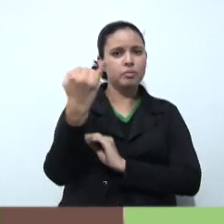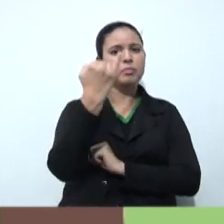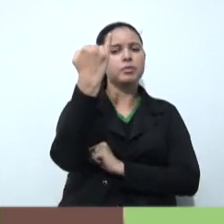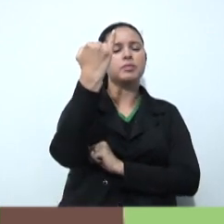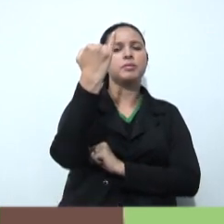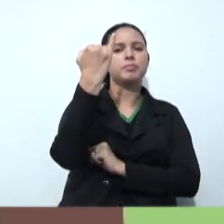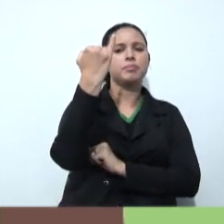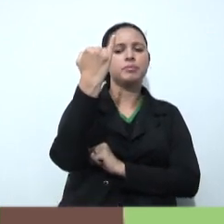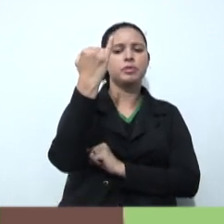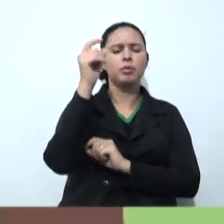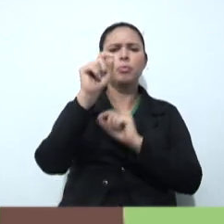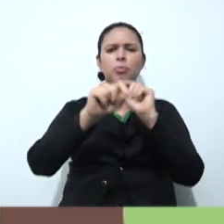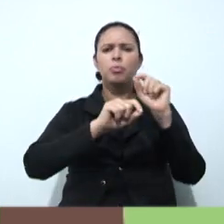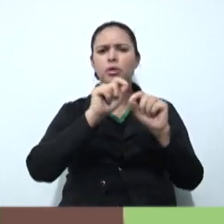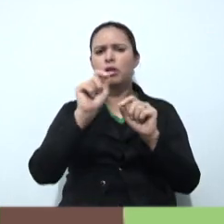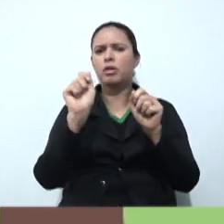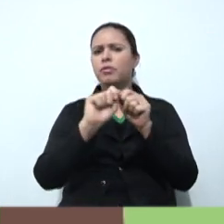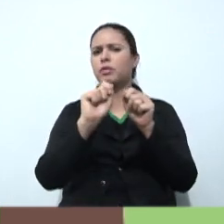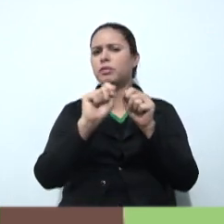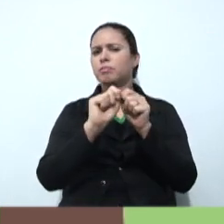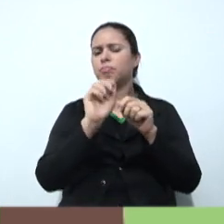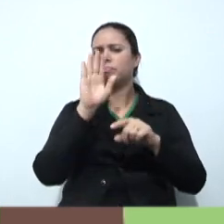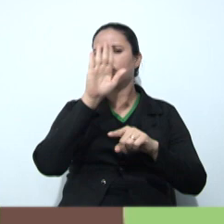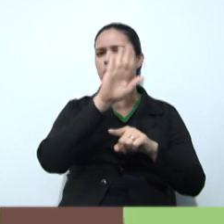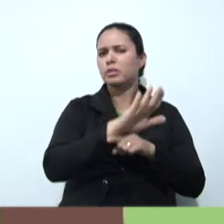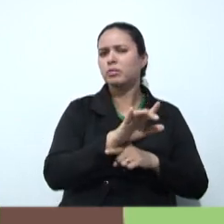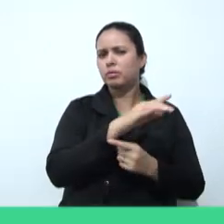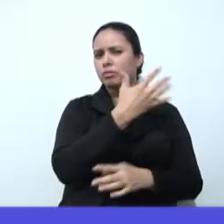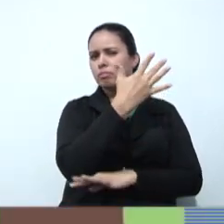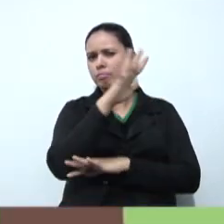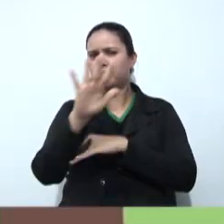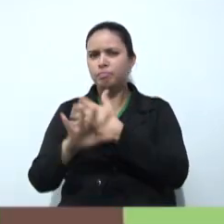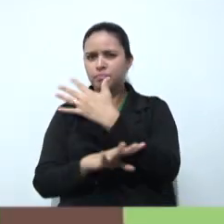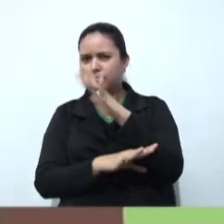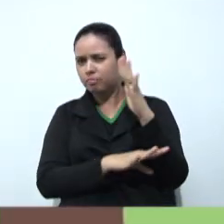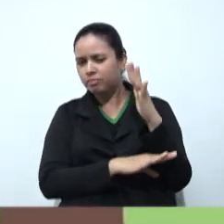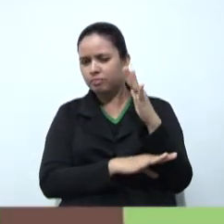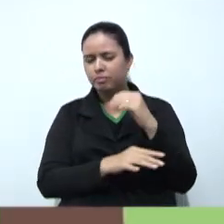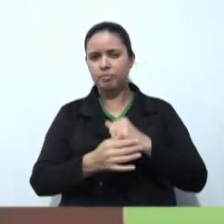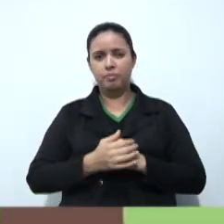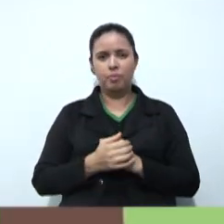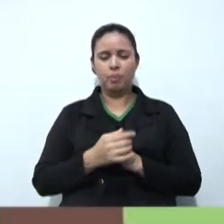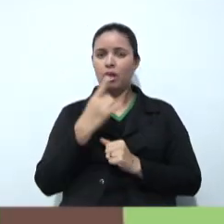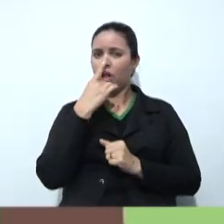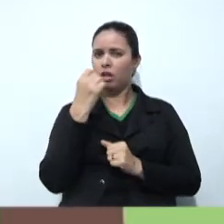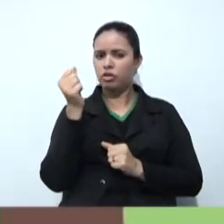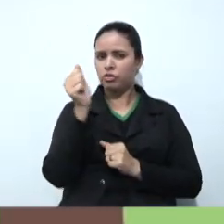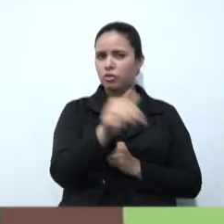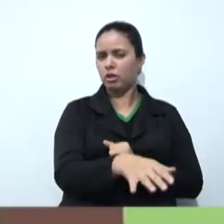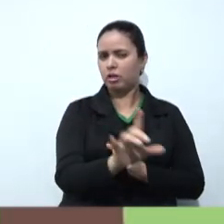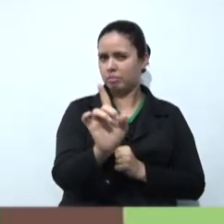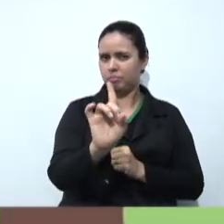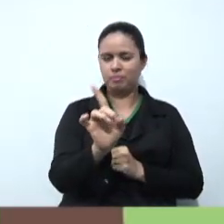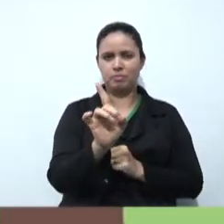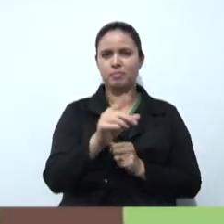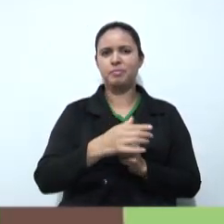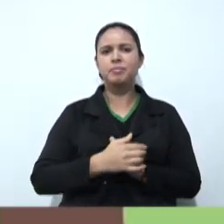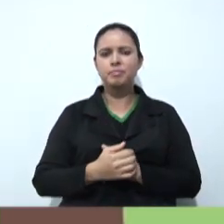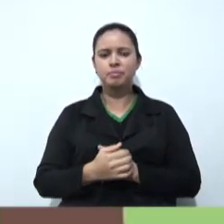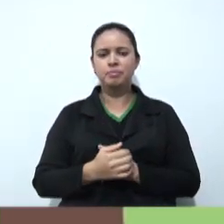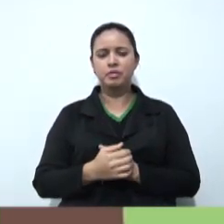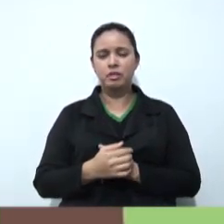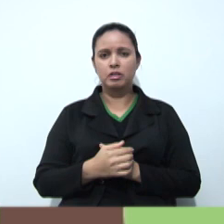importante. O que você tem feito pelo nosso meio ambiente? Eu não jogo lixo no chão.